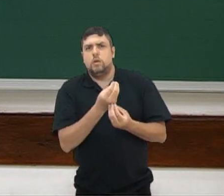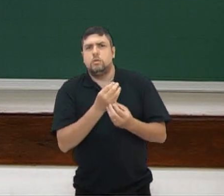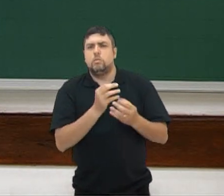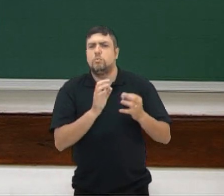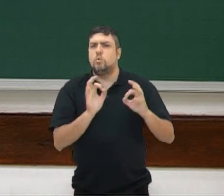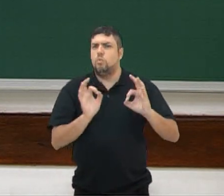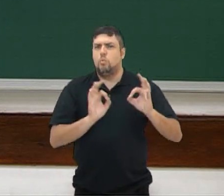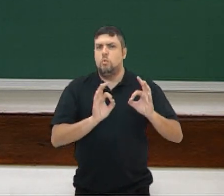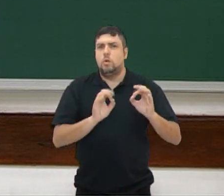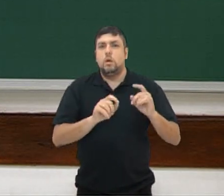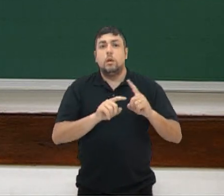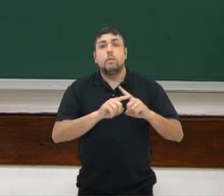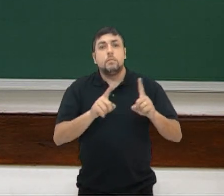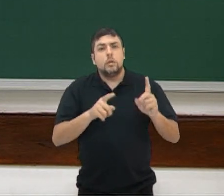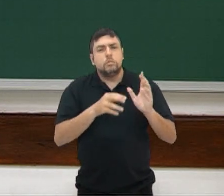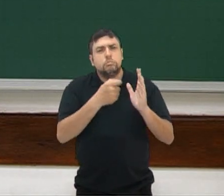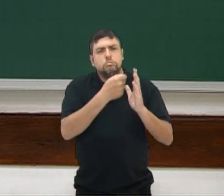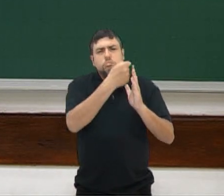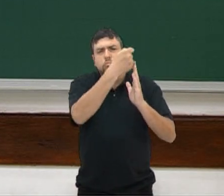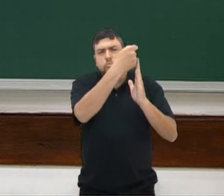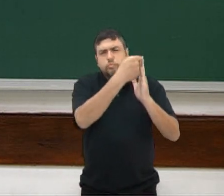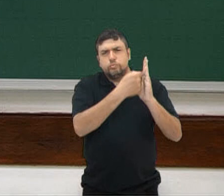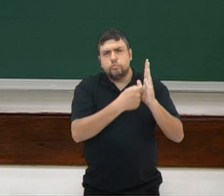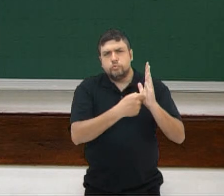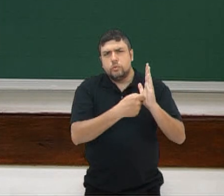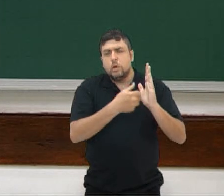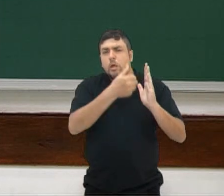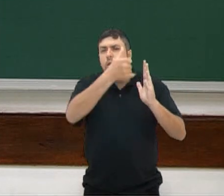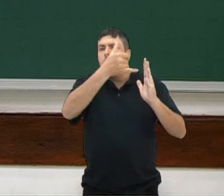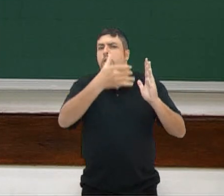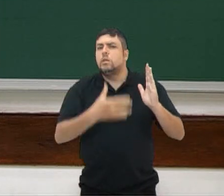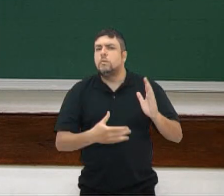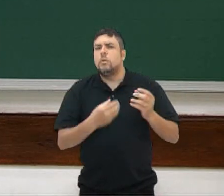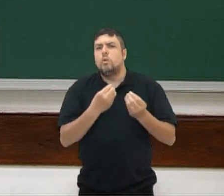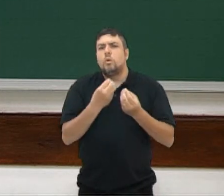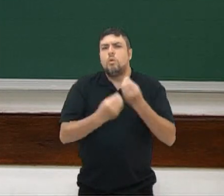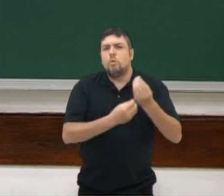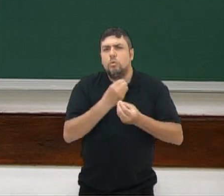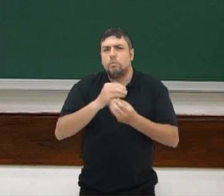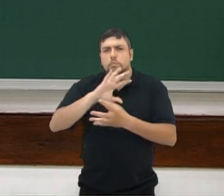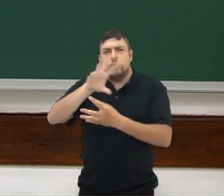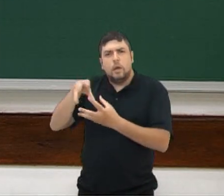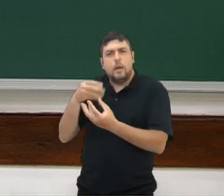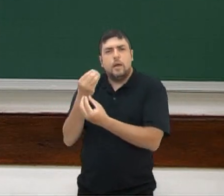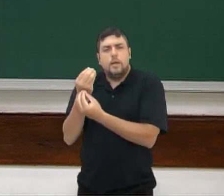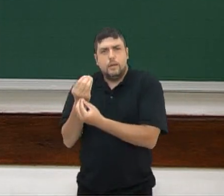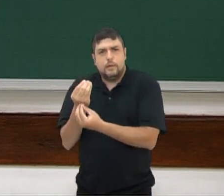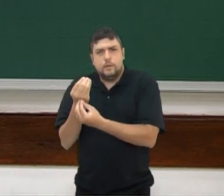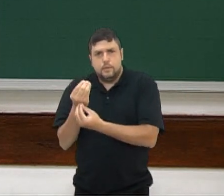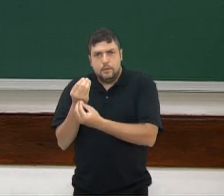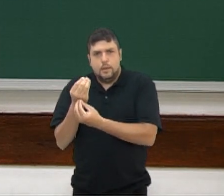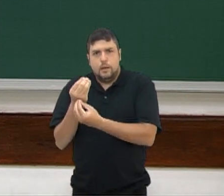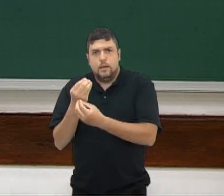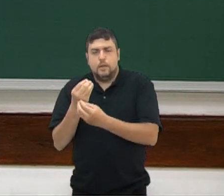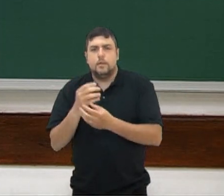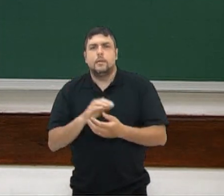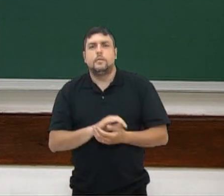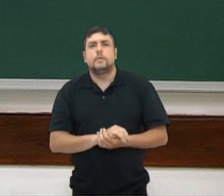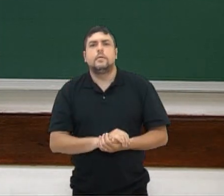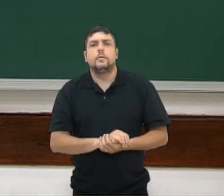obras que deveriam seguir certas características, certas observações que ele faz